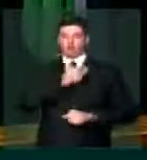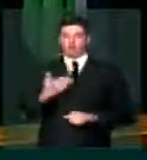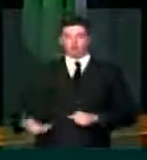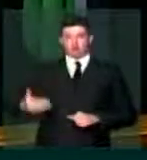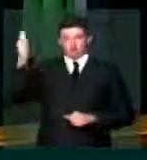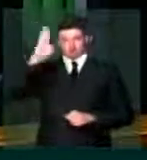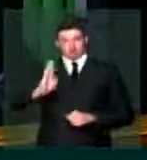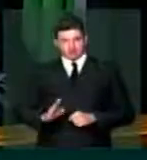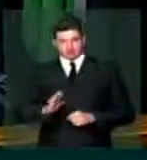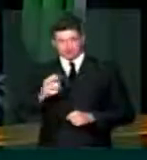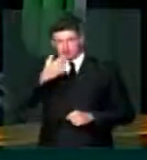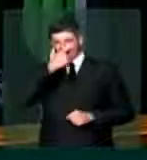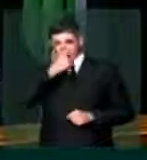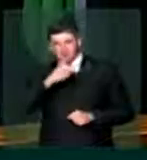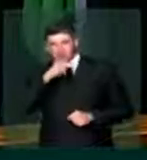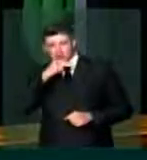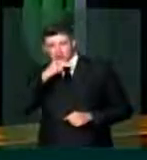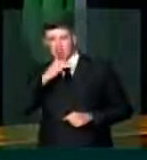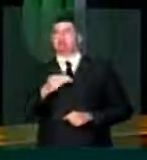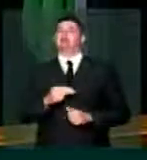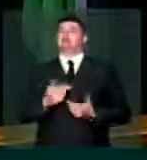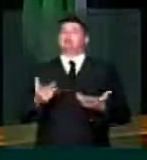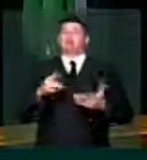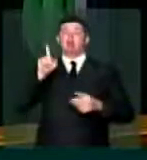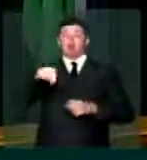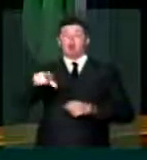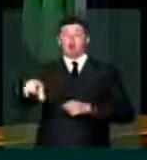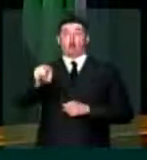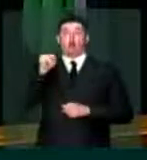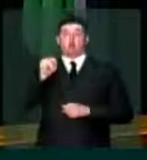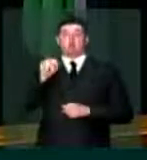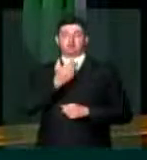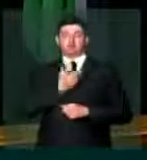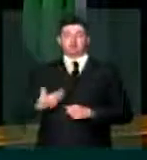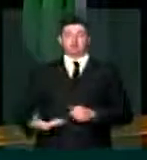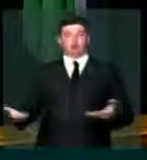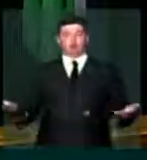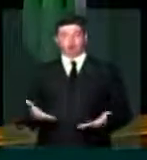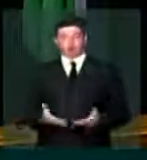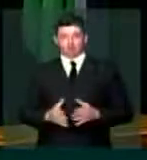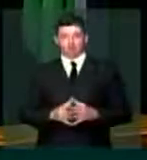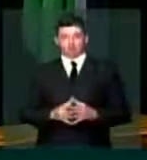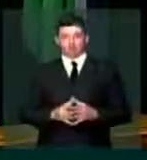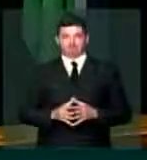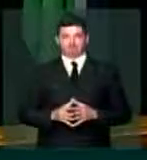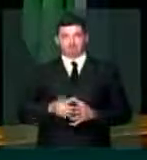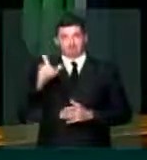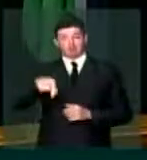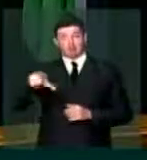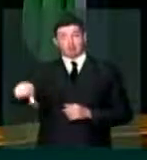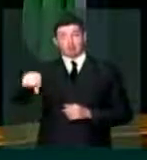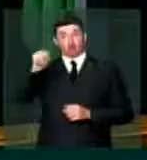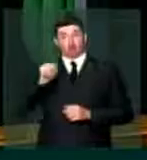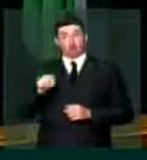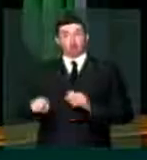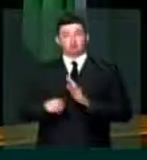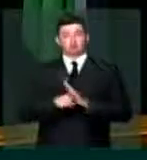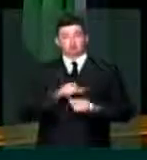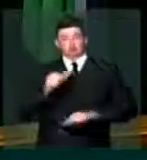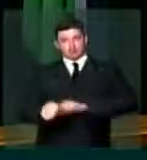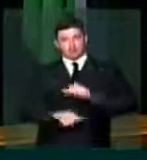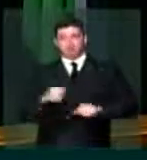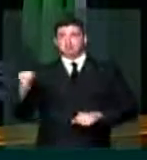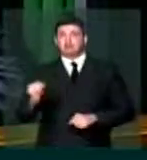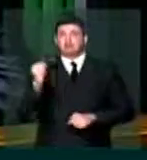país. Aécio Neves é a alternativa de governo que temos neste momento. É a alternativa das